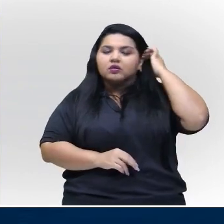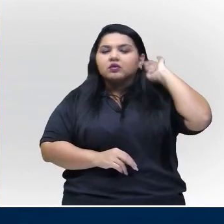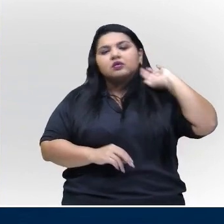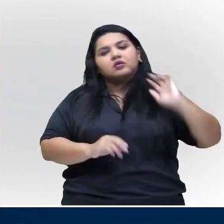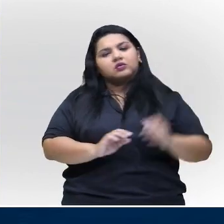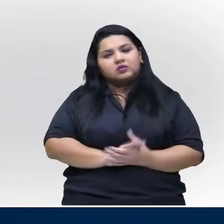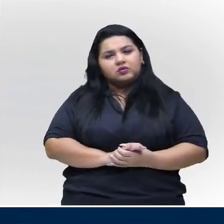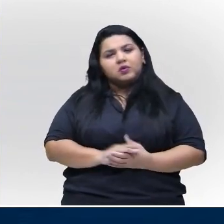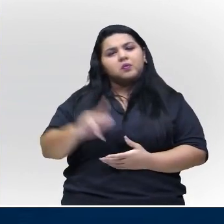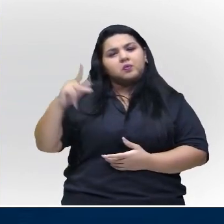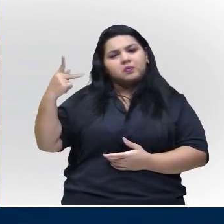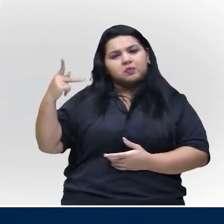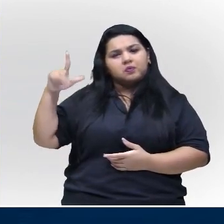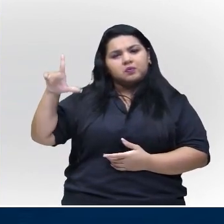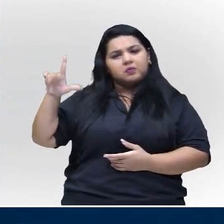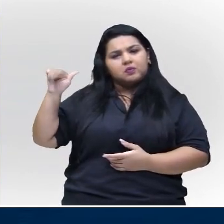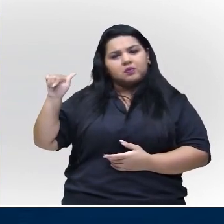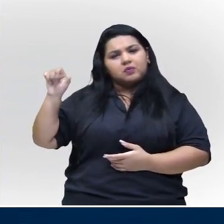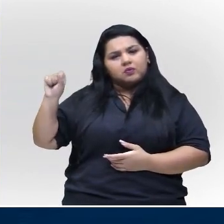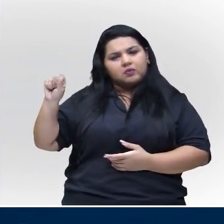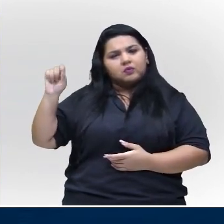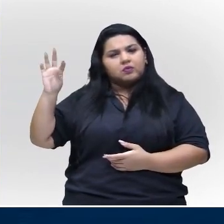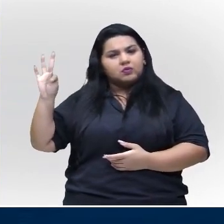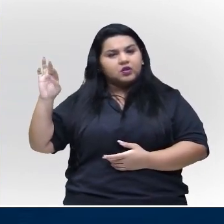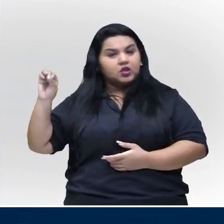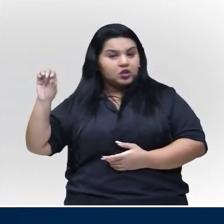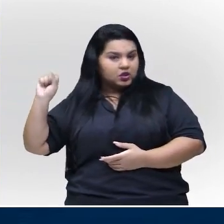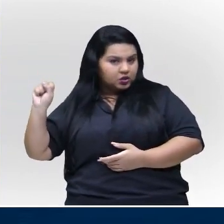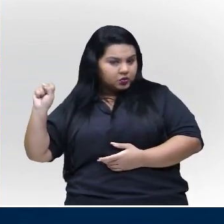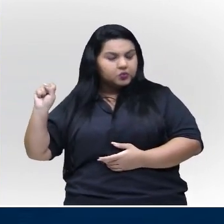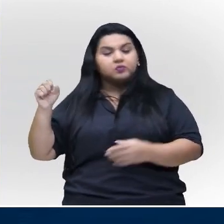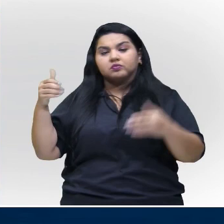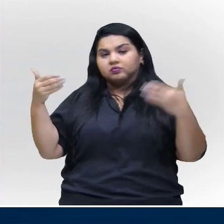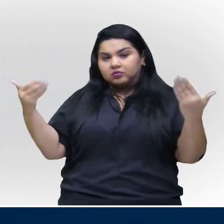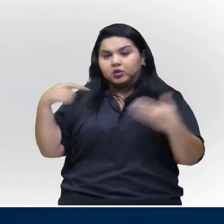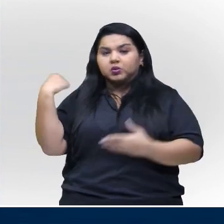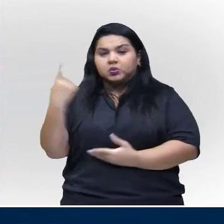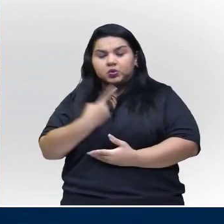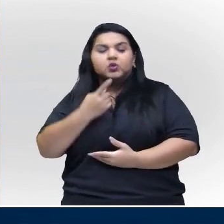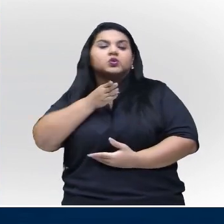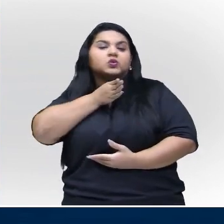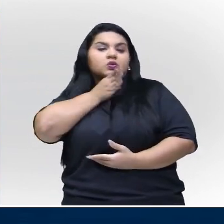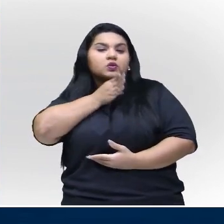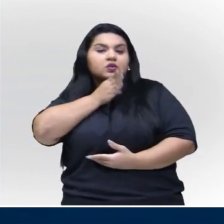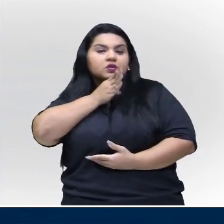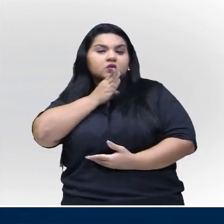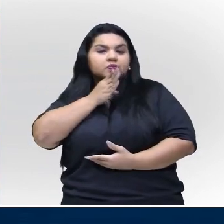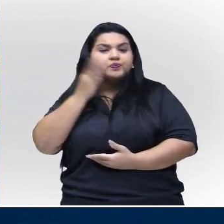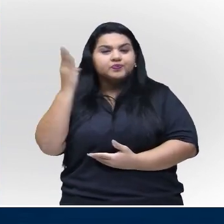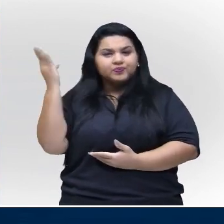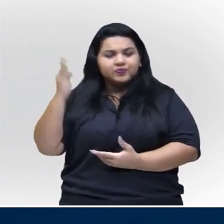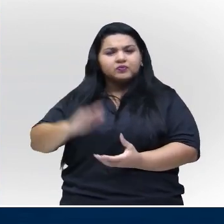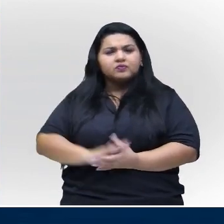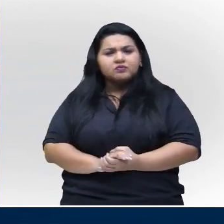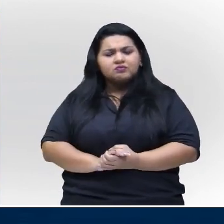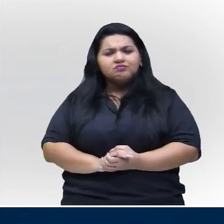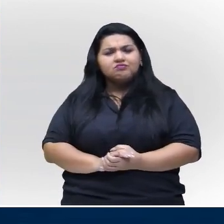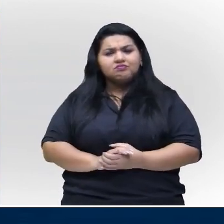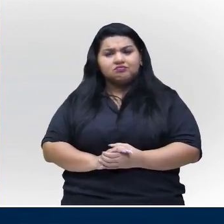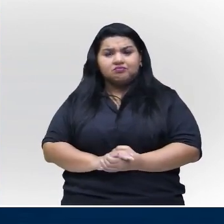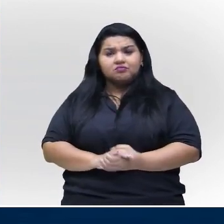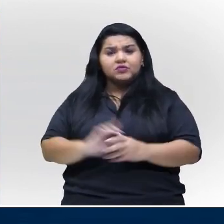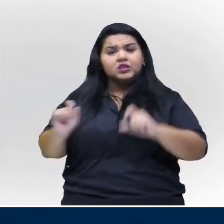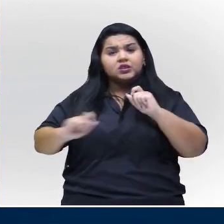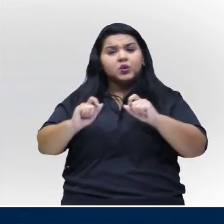os plastos, né? Também um outro exemplo de plastos que nós conhecemos são os cloroplastos. E os cloroplastos eles